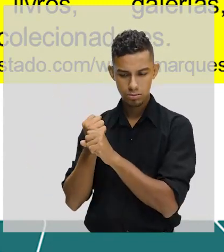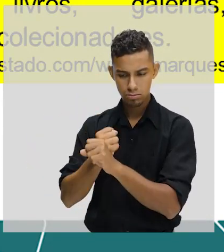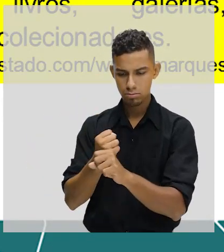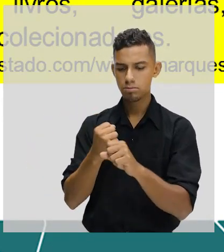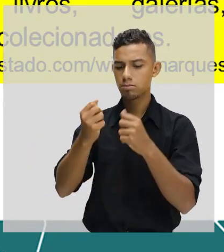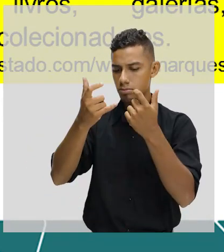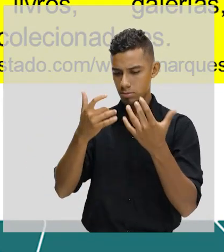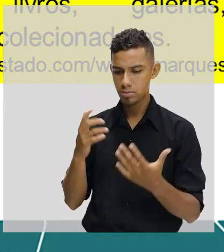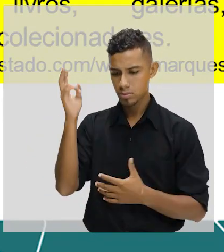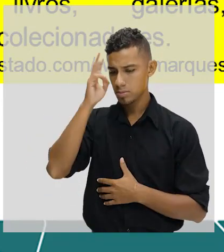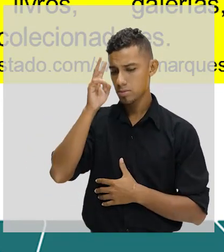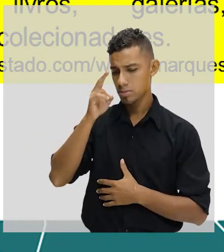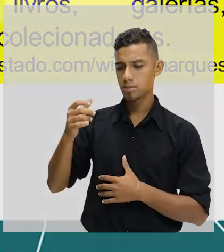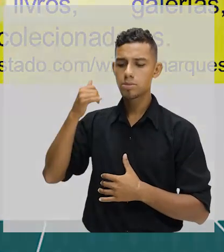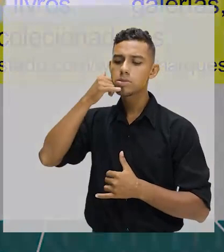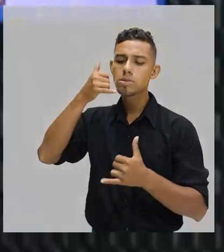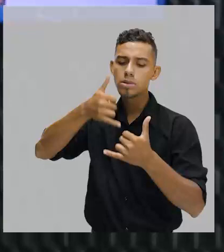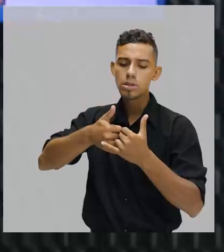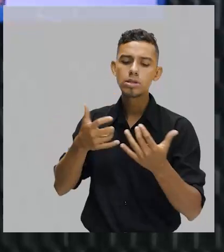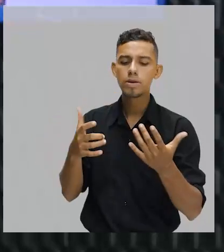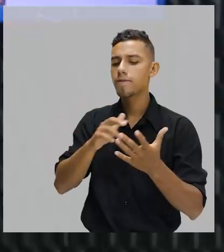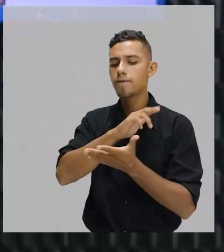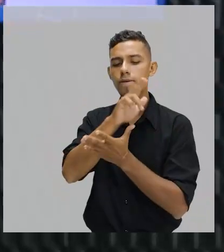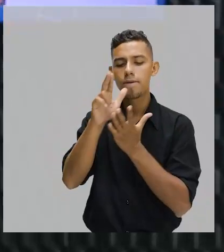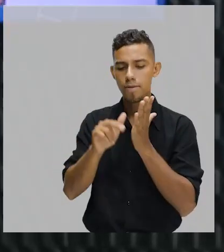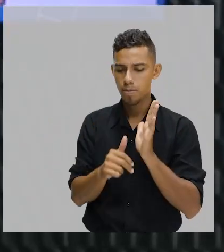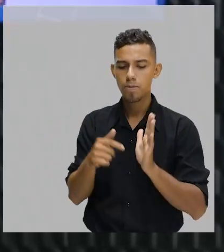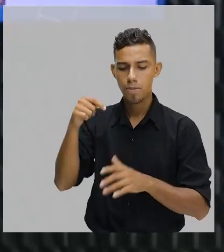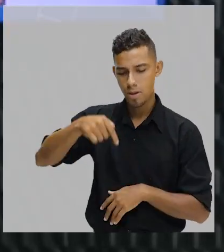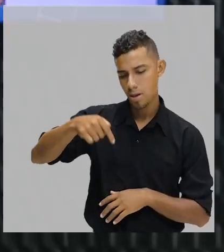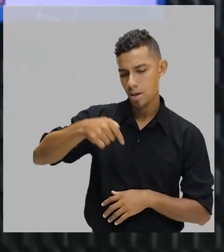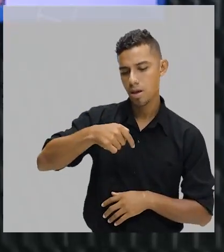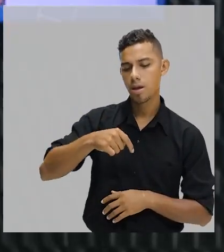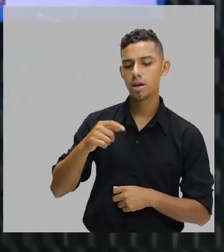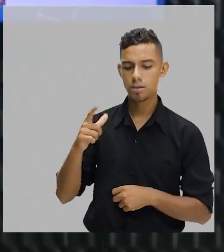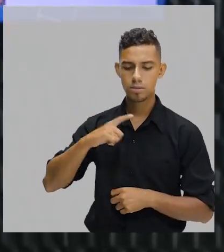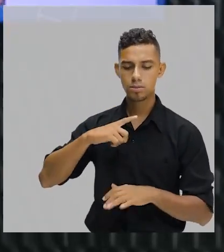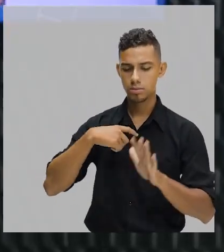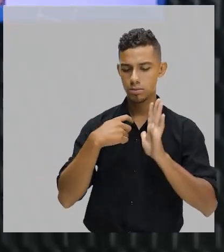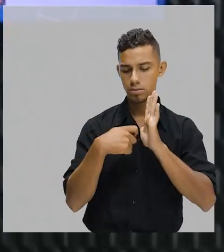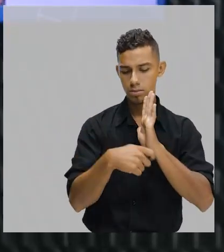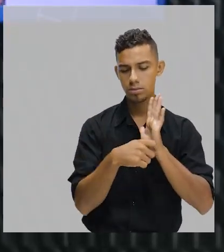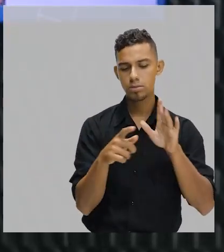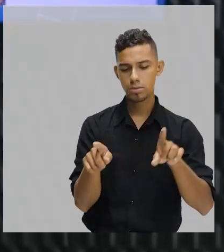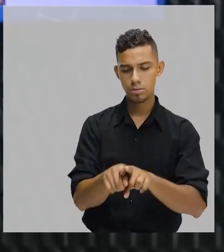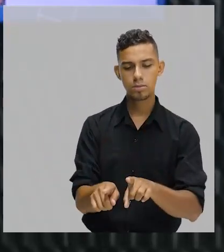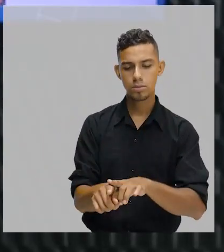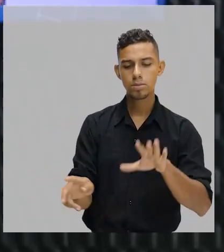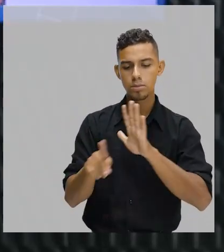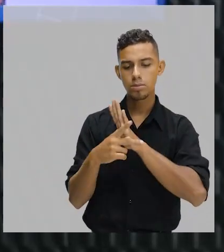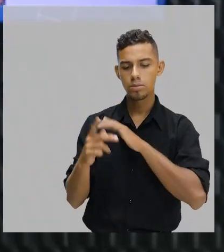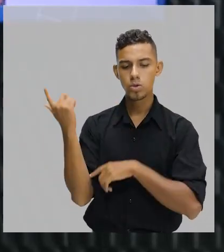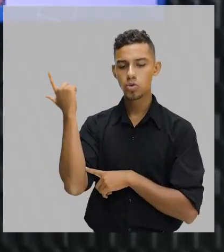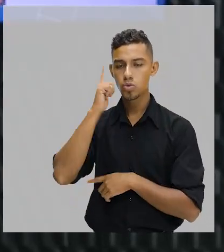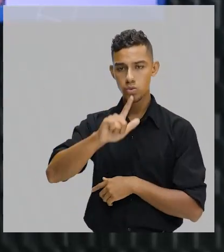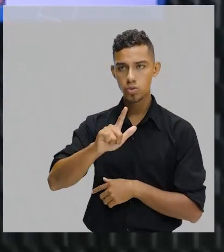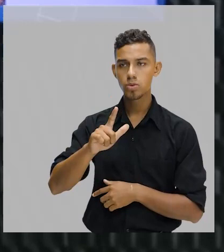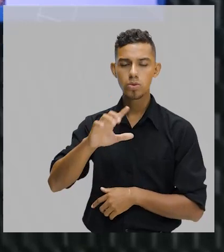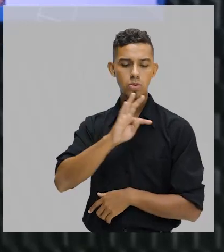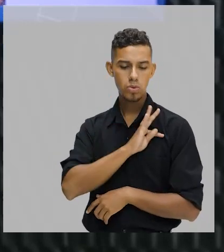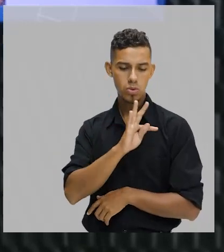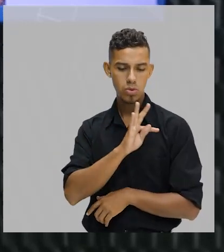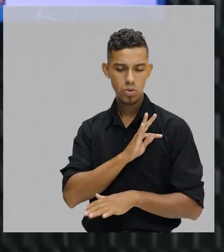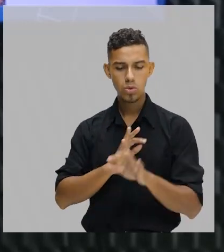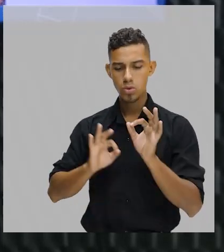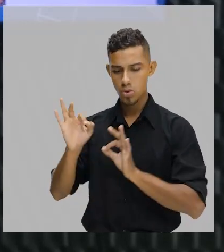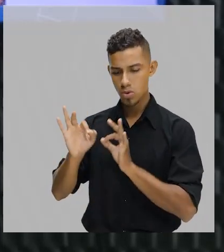lista telefônica, várias capas de listas telefônicas aqui no Maranhão tinham a assinatura do Ayrton Marinho, porque normalmente era ele que ganhava, porque ele tem uma técnica